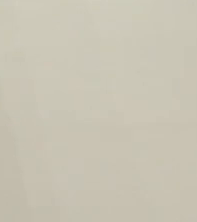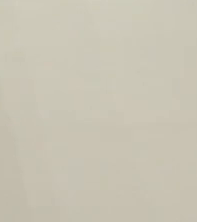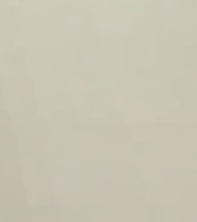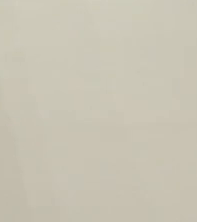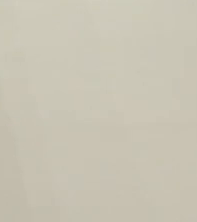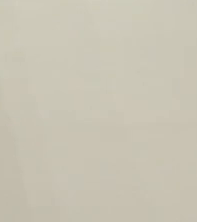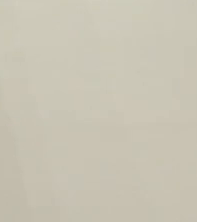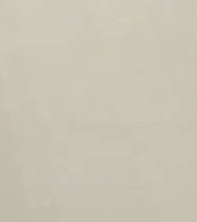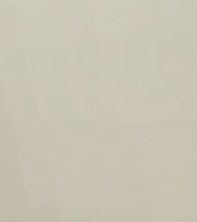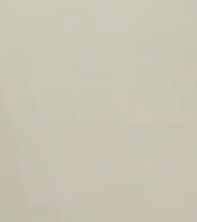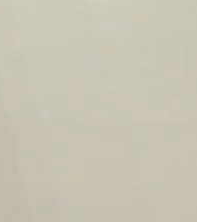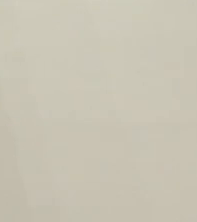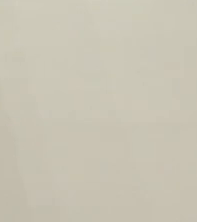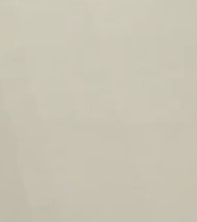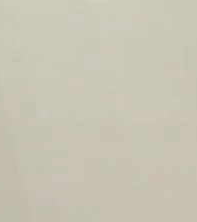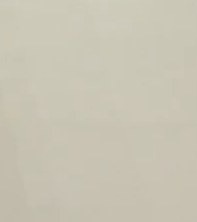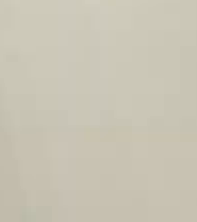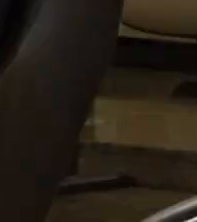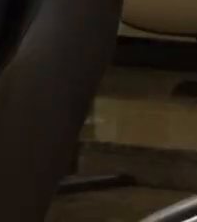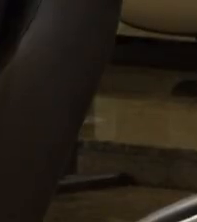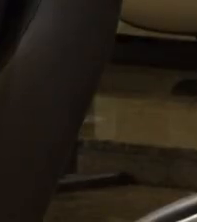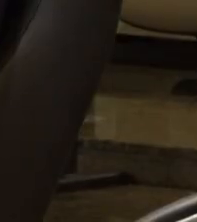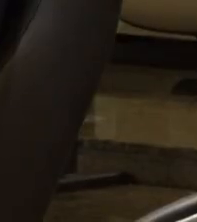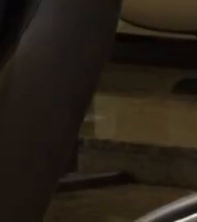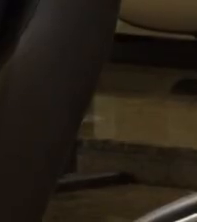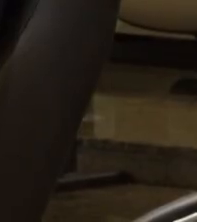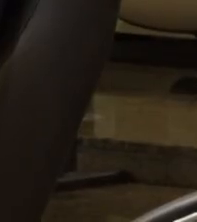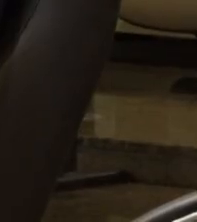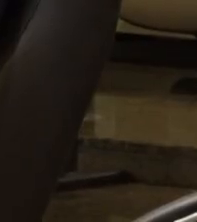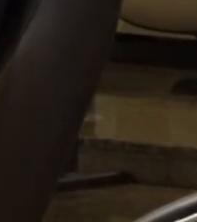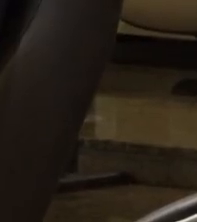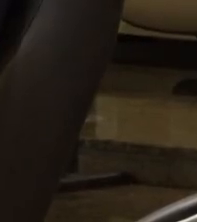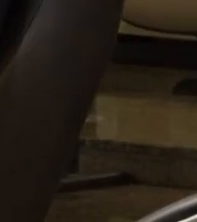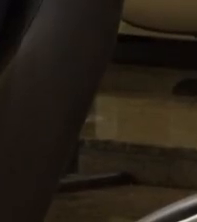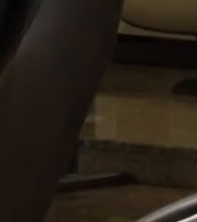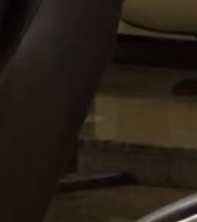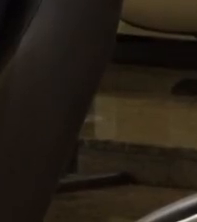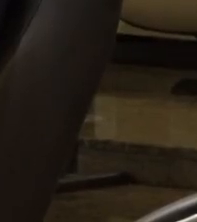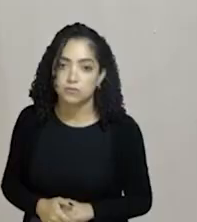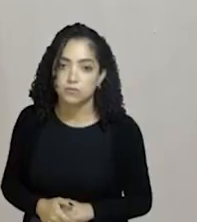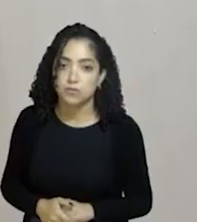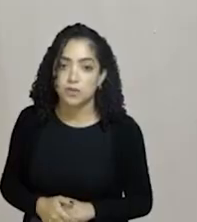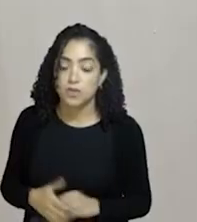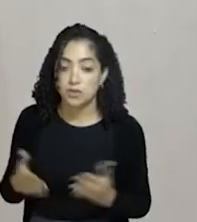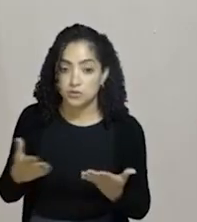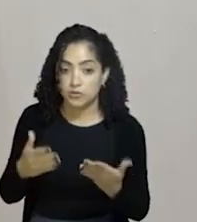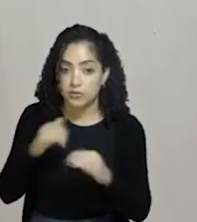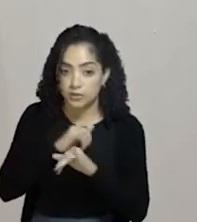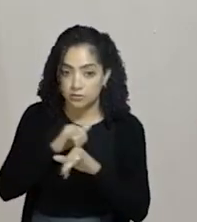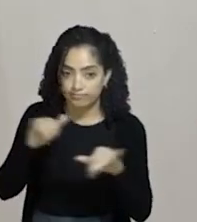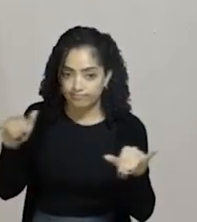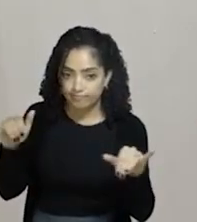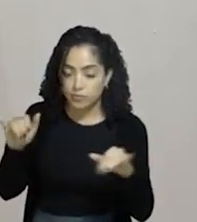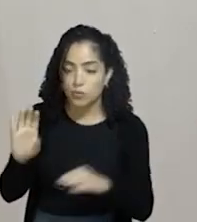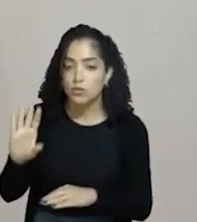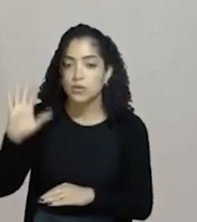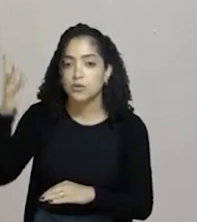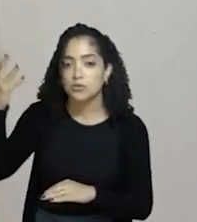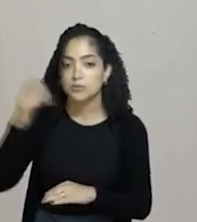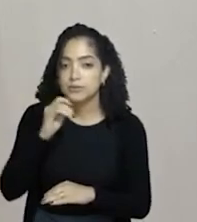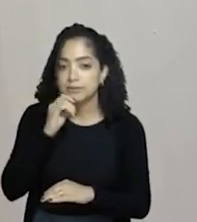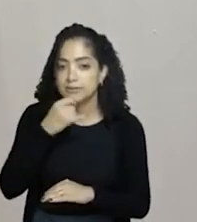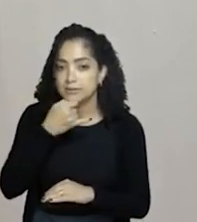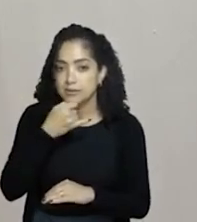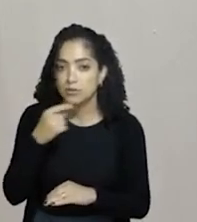afastamento Imediato do Prefeito de Joinville Adriano Silva que pertence ao partido dele um fato lamentável que aconteceu